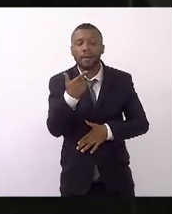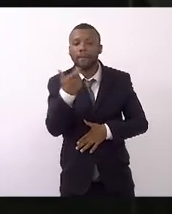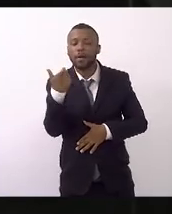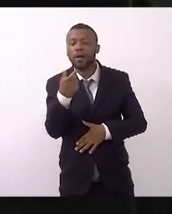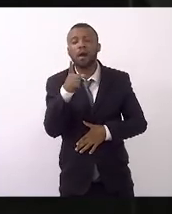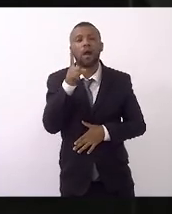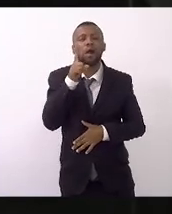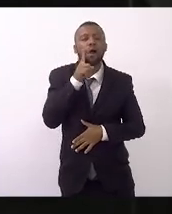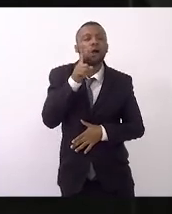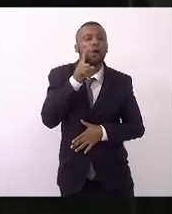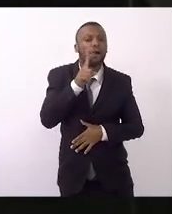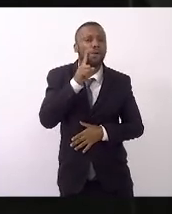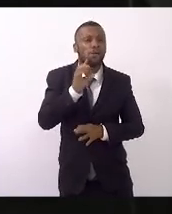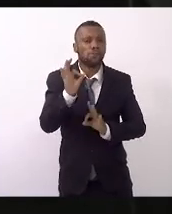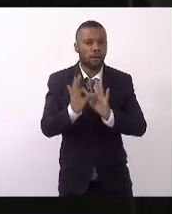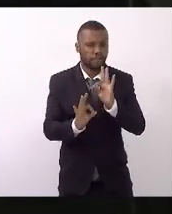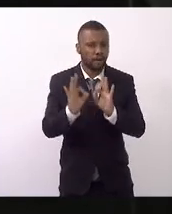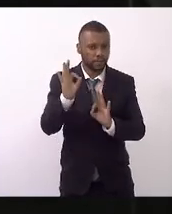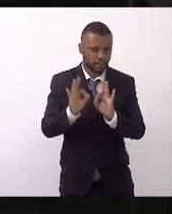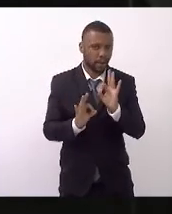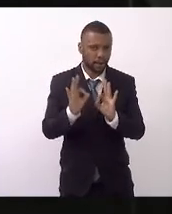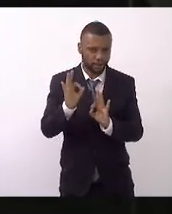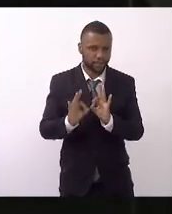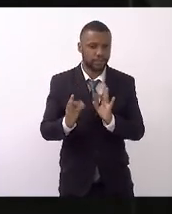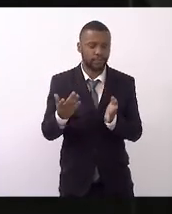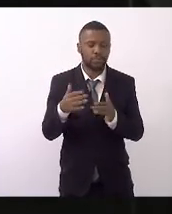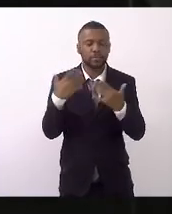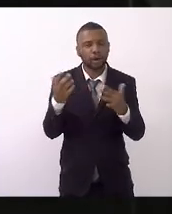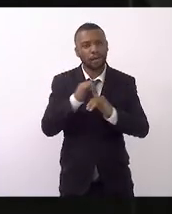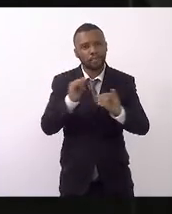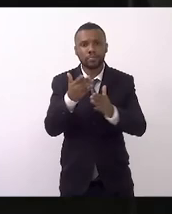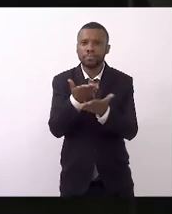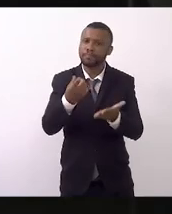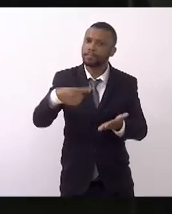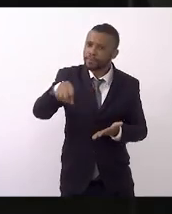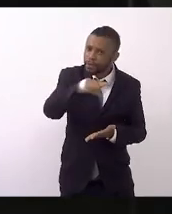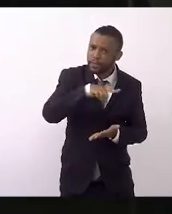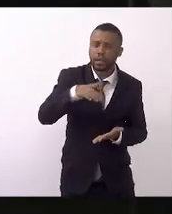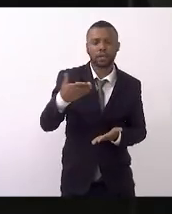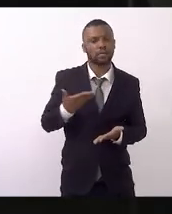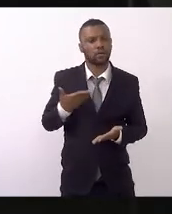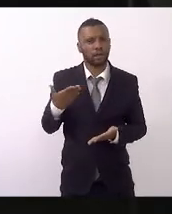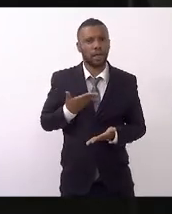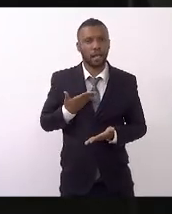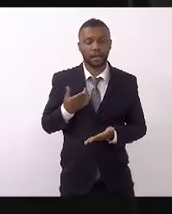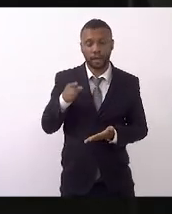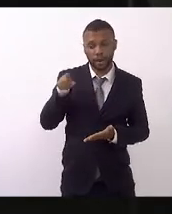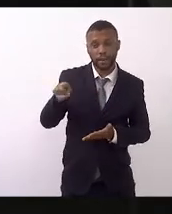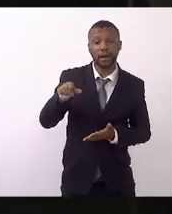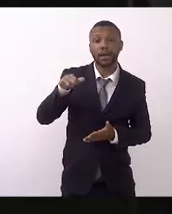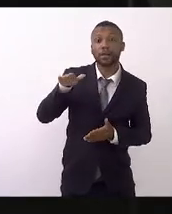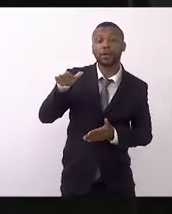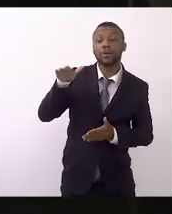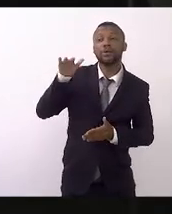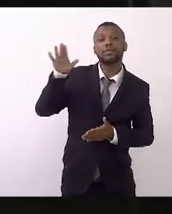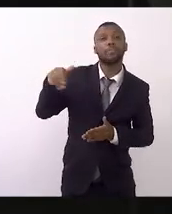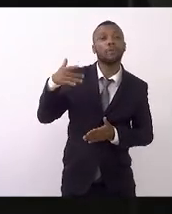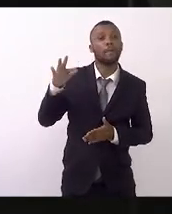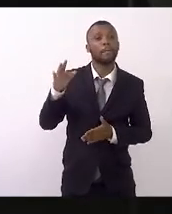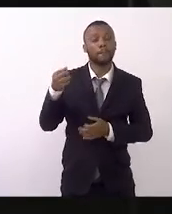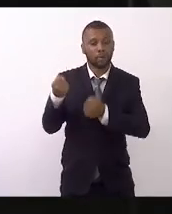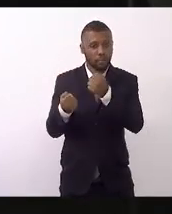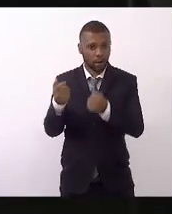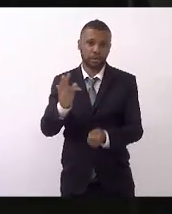forjada. E aí eu falo para vocês, nobres colegas, ali ele chamou uma viatura da Polícia